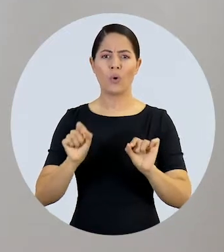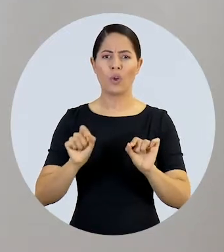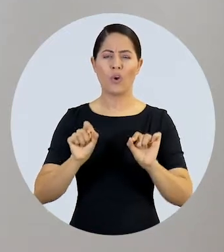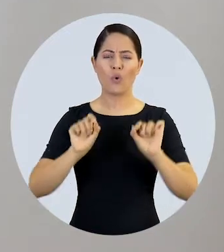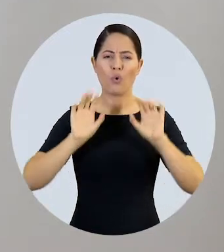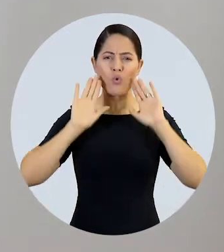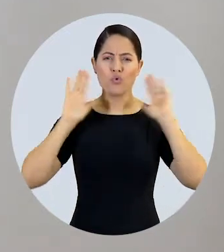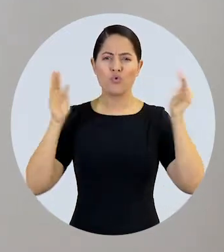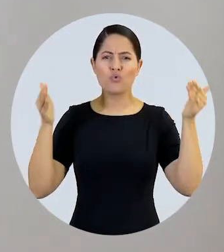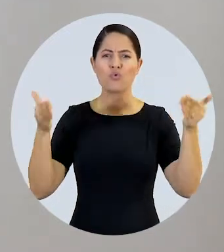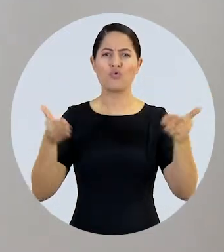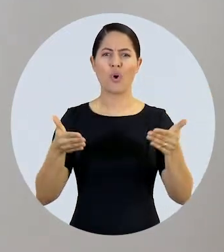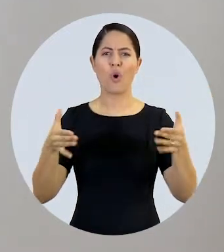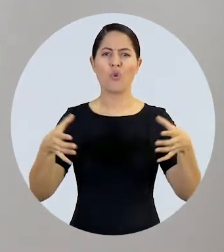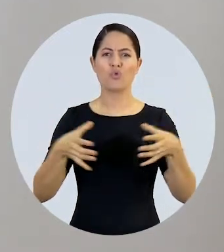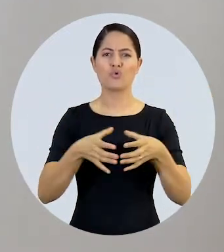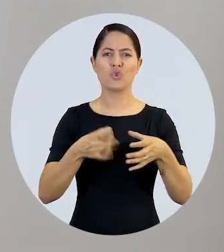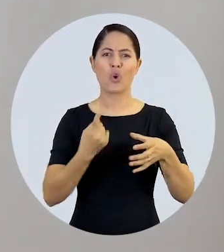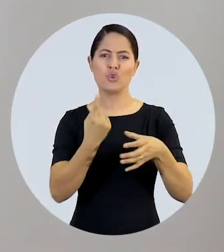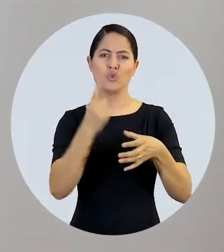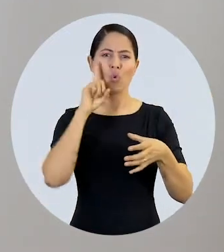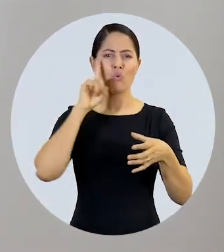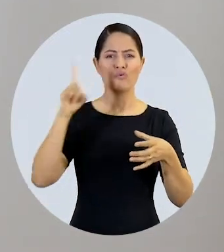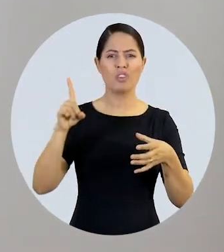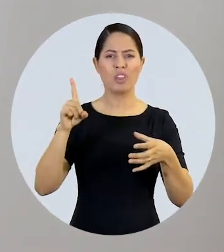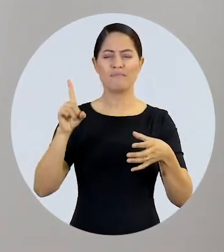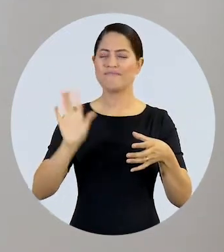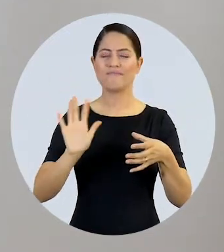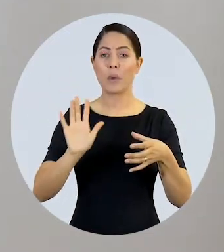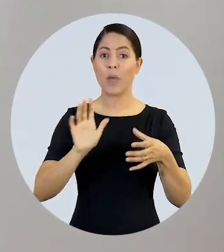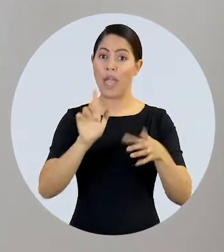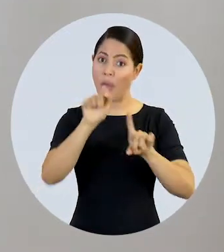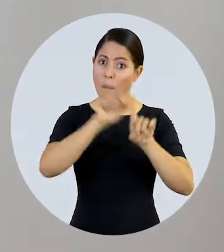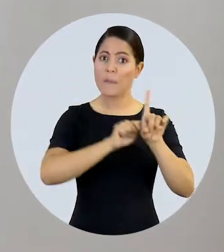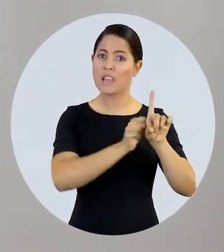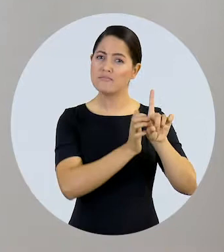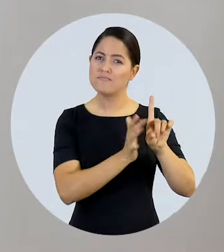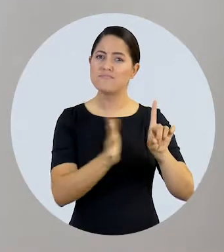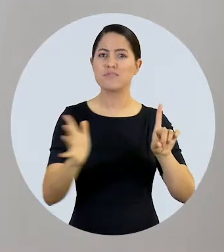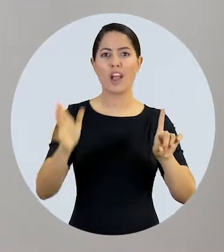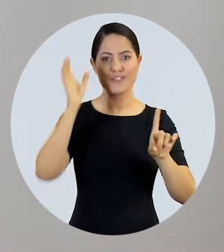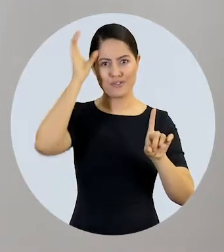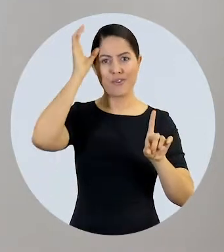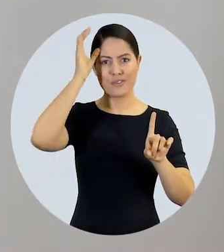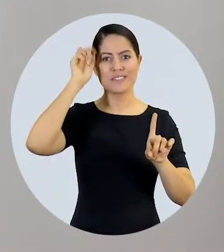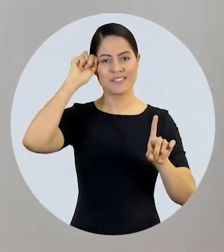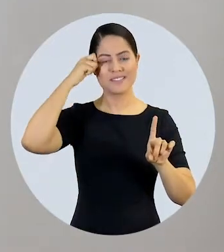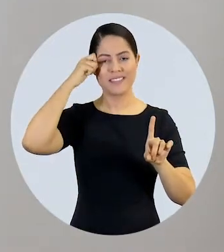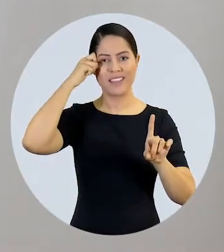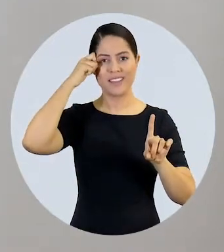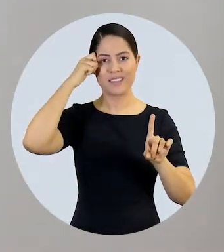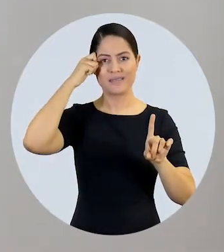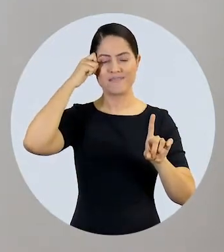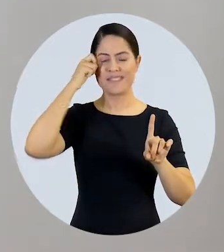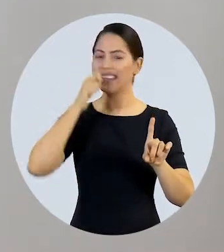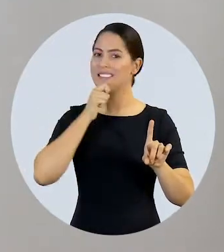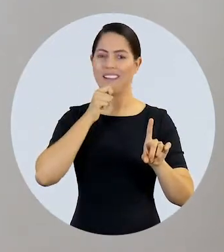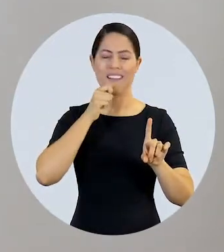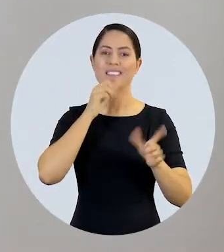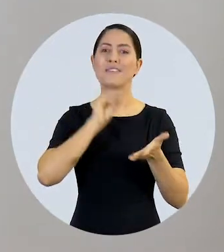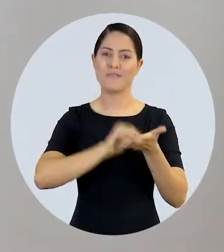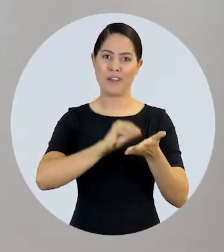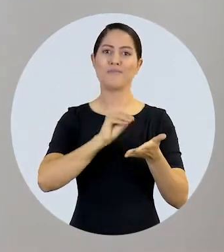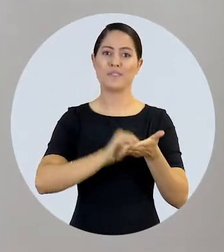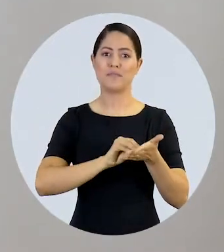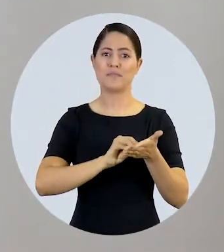a concentração num dia só. Portanto, já é o mês inteiro e isso não é